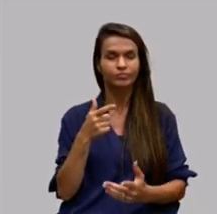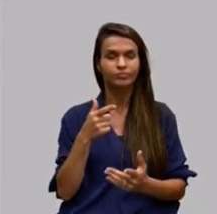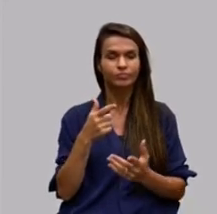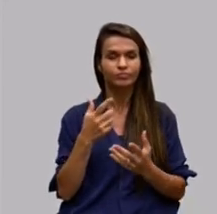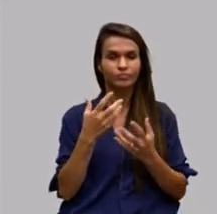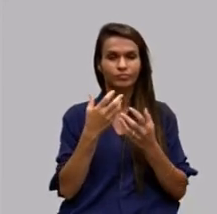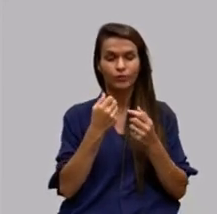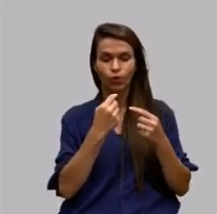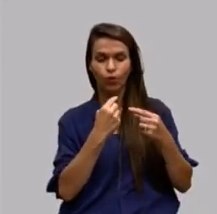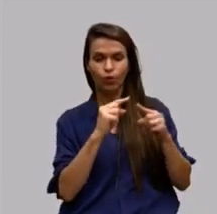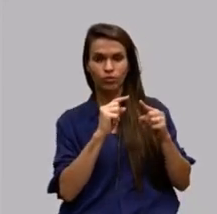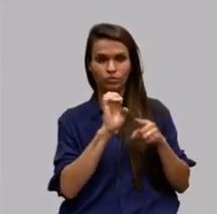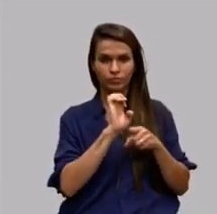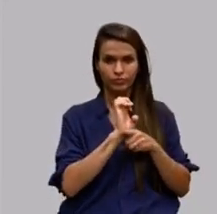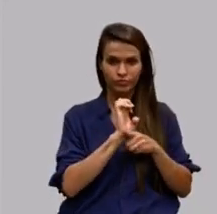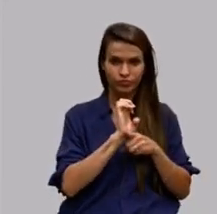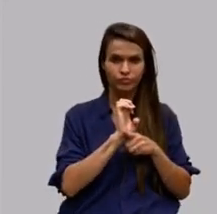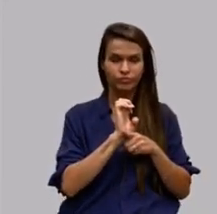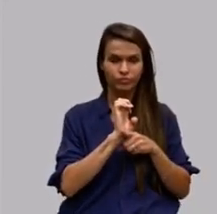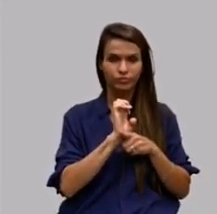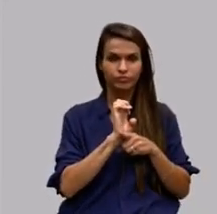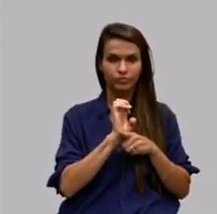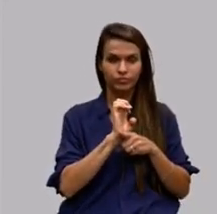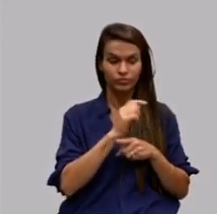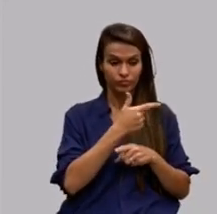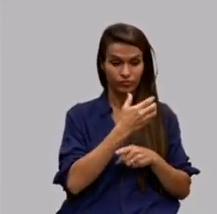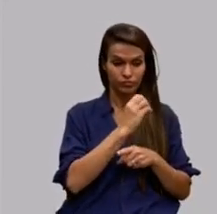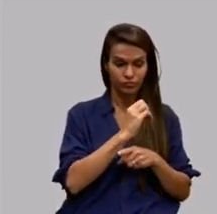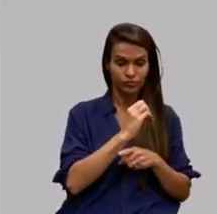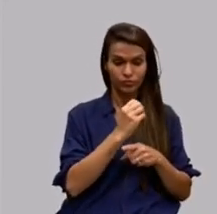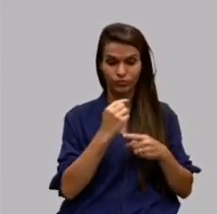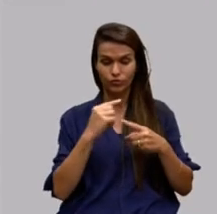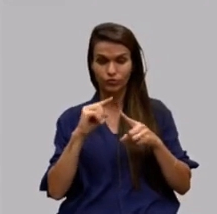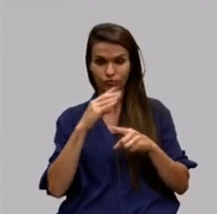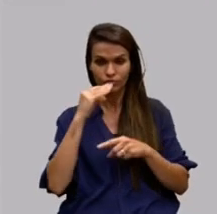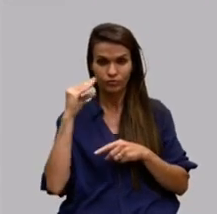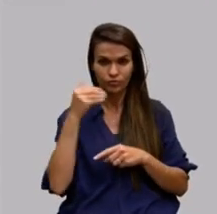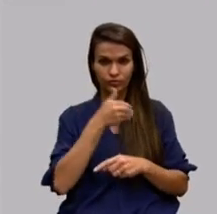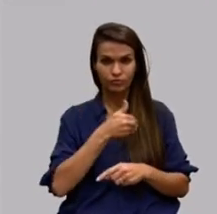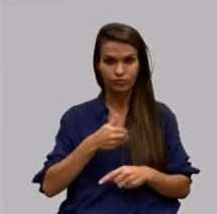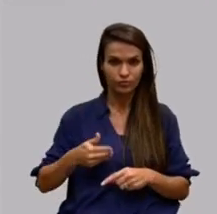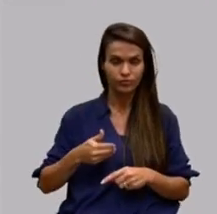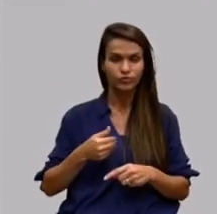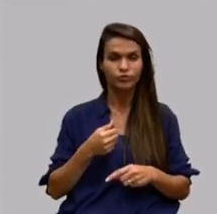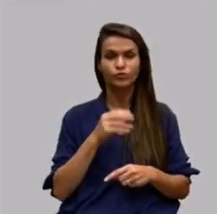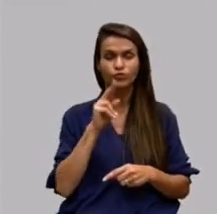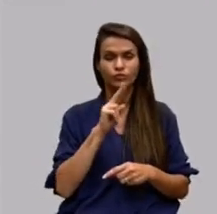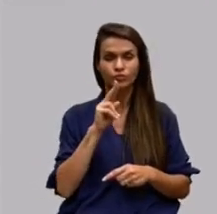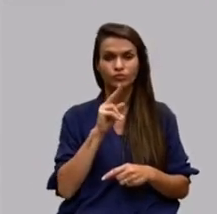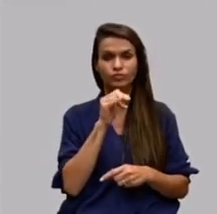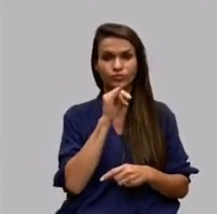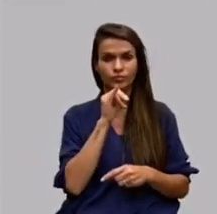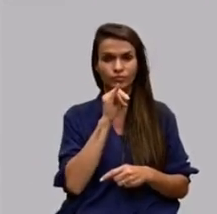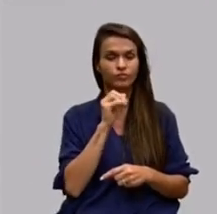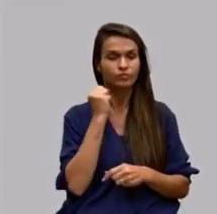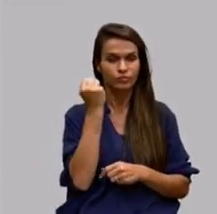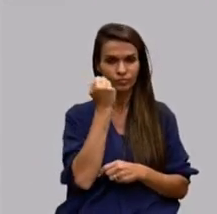contra o Estado, das quais 20 são contra os servidores públicos. Vou usar um exemplo aqui para mostrar a gravidade